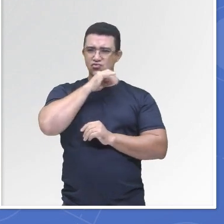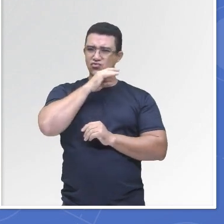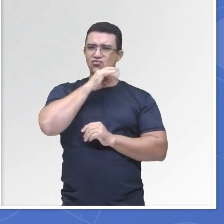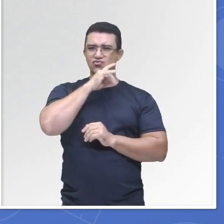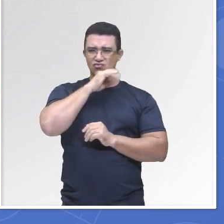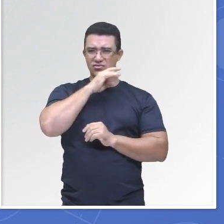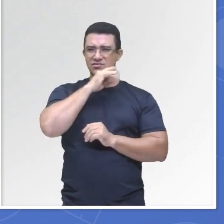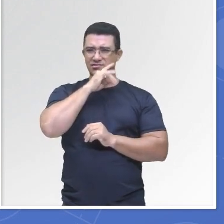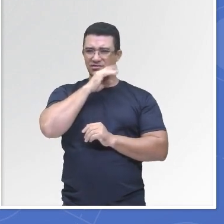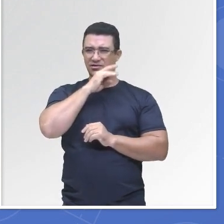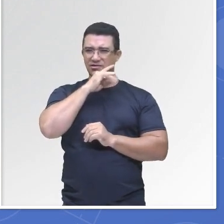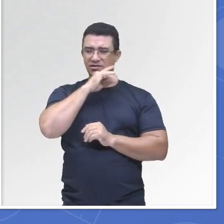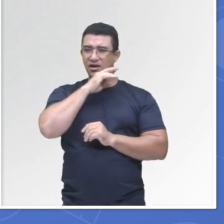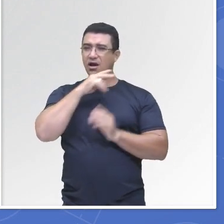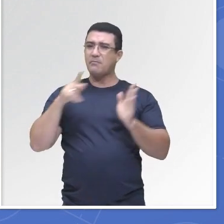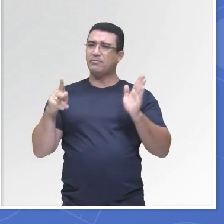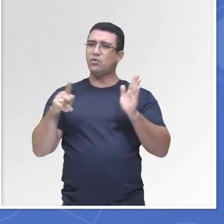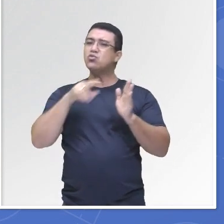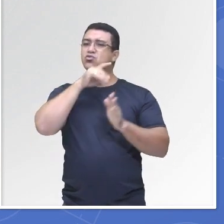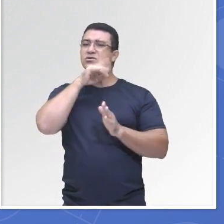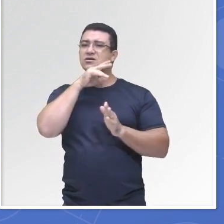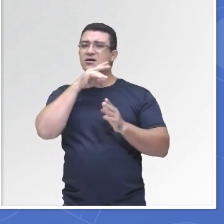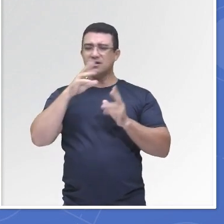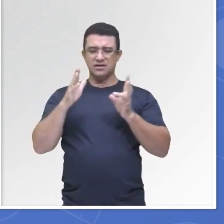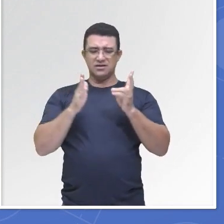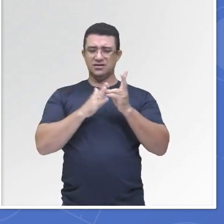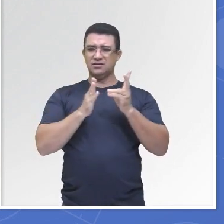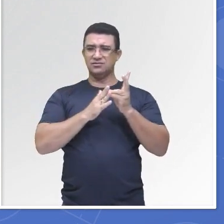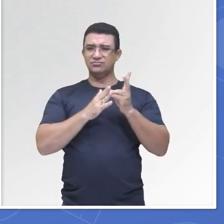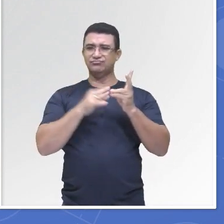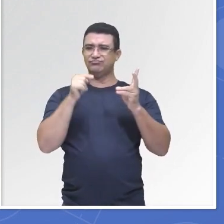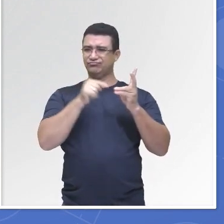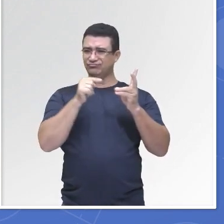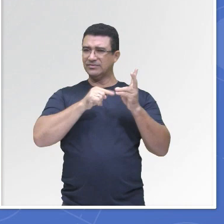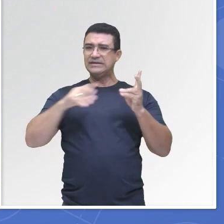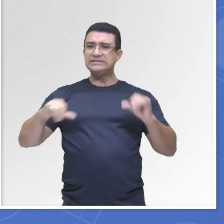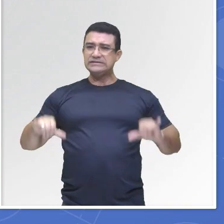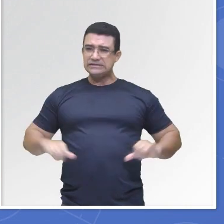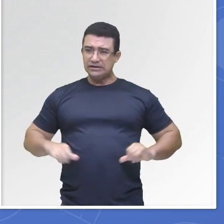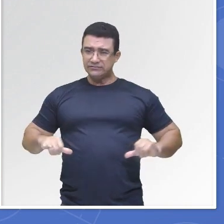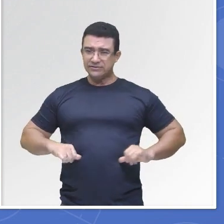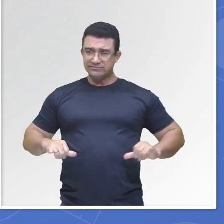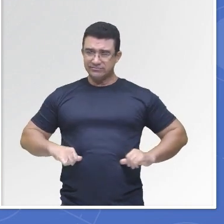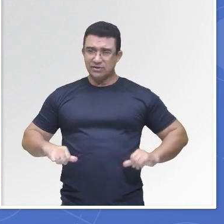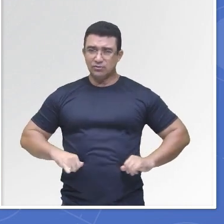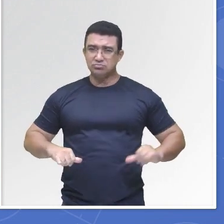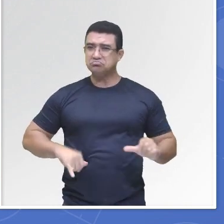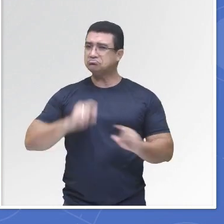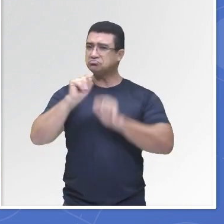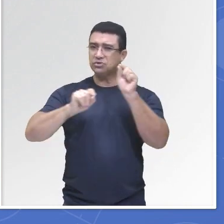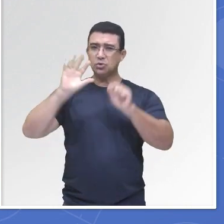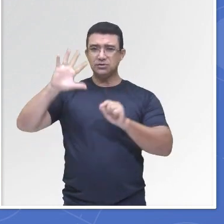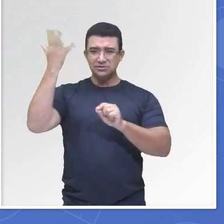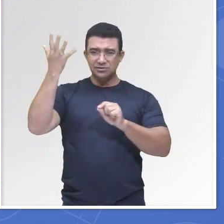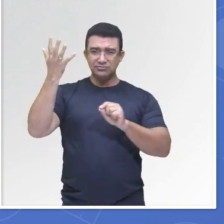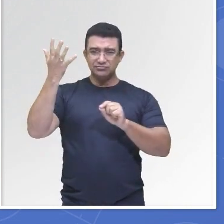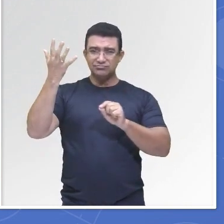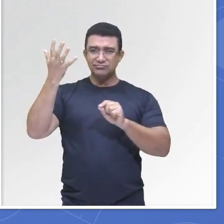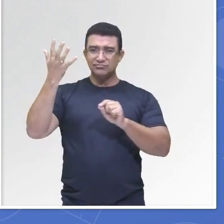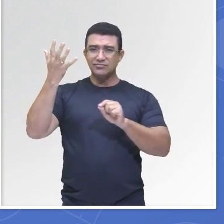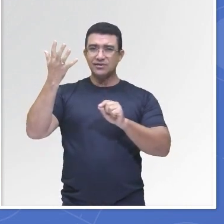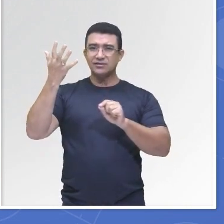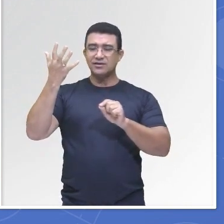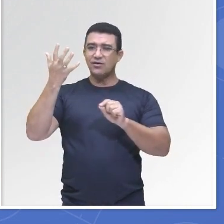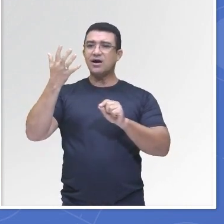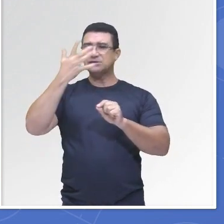para os indígenas. Por quê? Porque a gente sabe que essa exploração vai se dar às custas